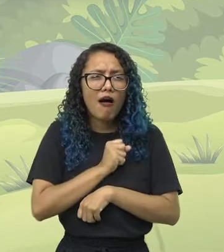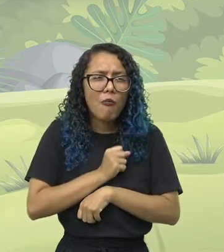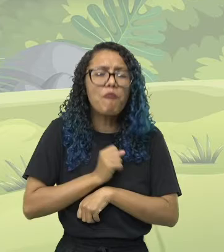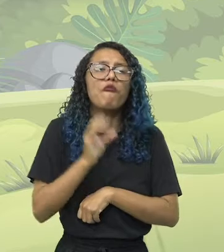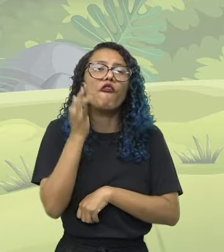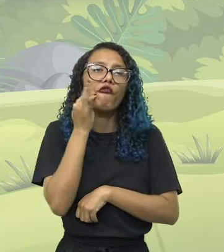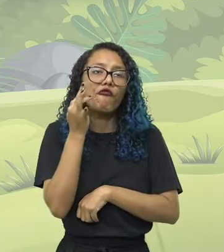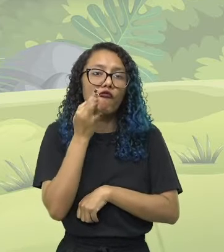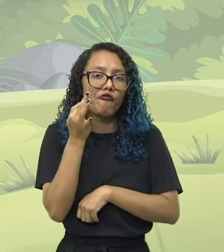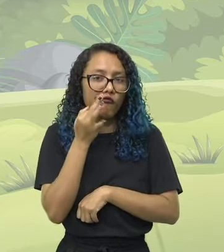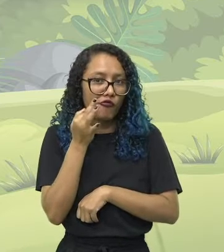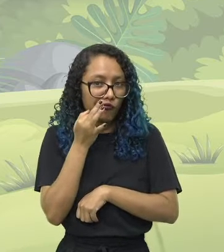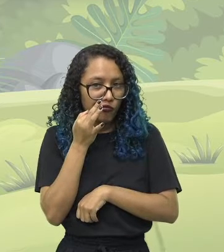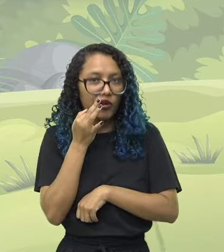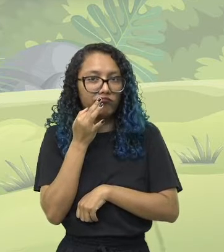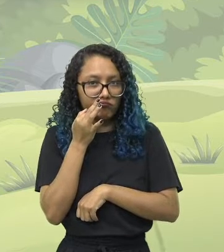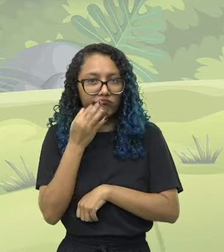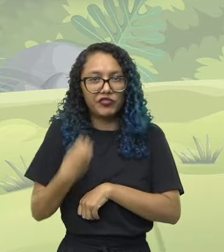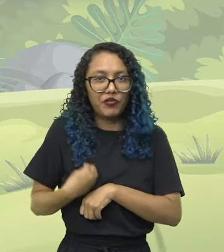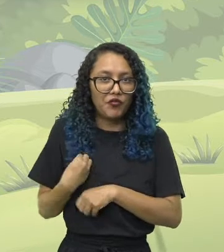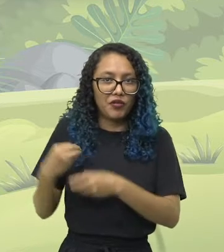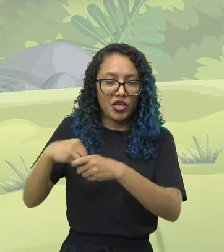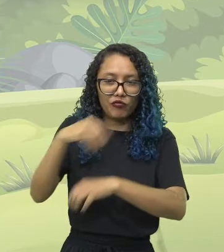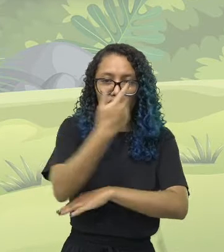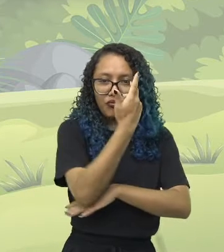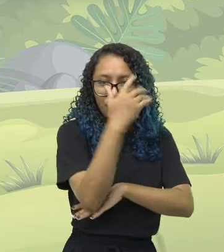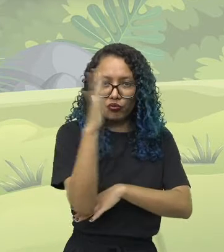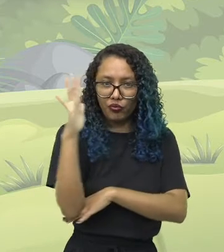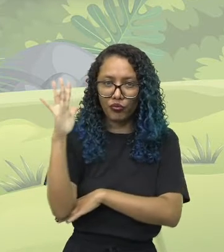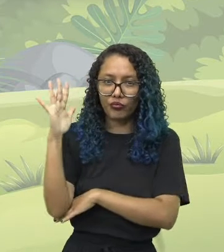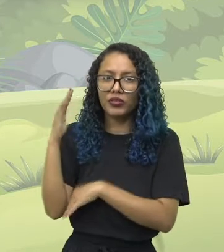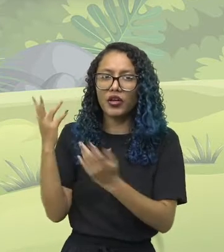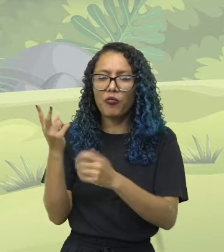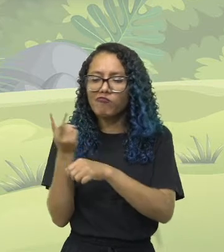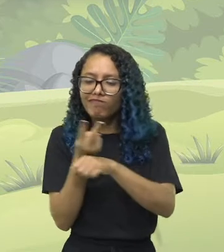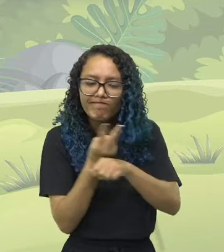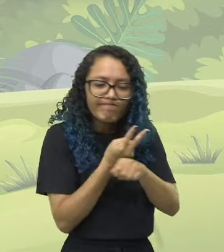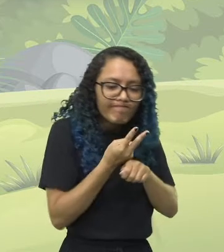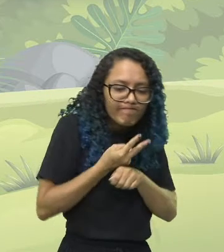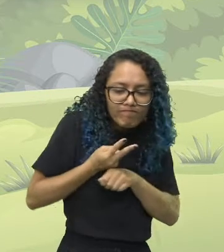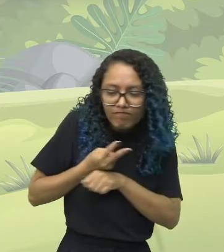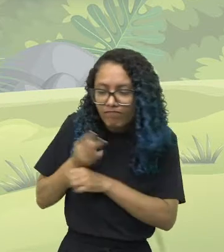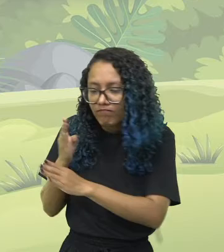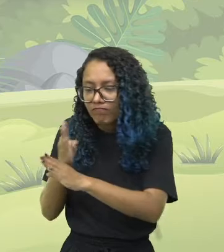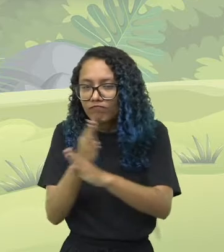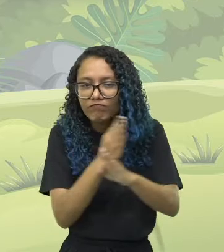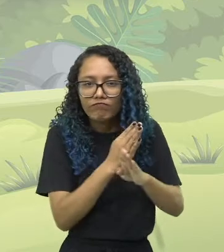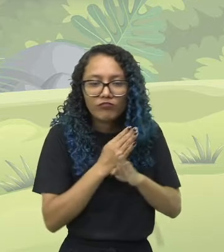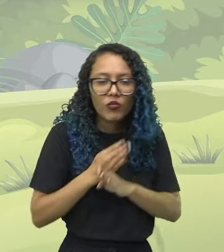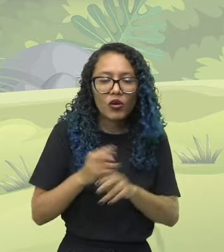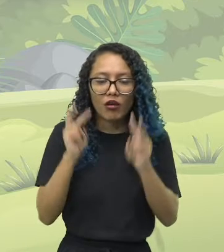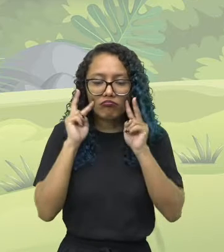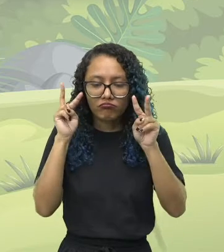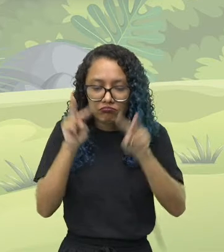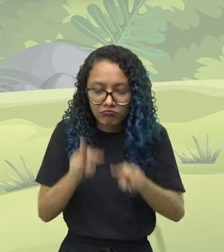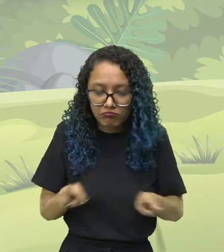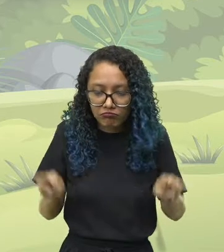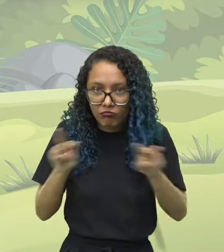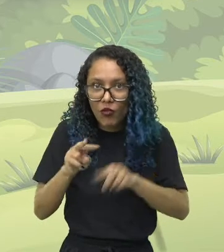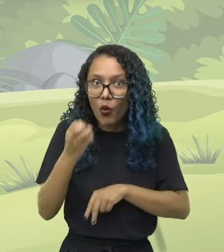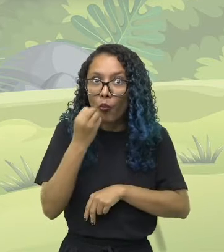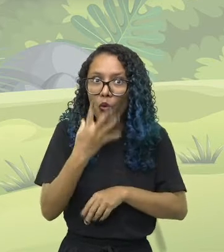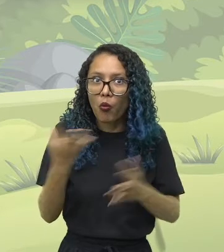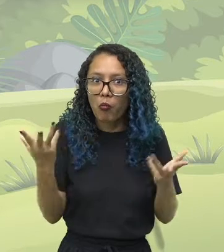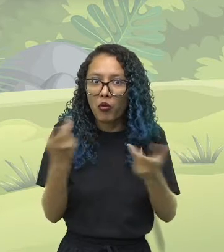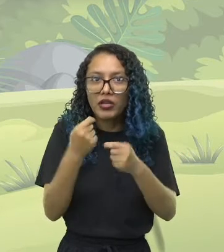frugívoras das nossas florestas. Para encontrar os frutos, elas contam com uma excelente visão e